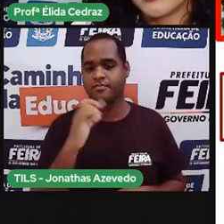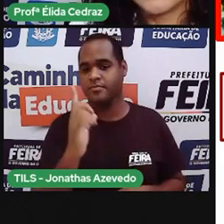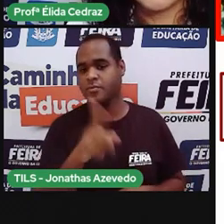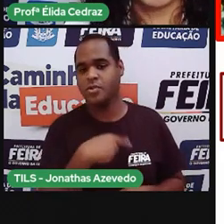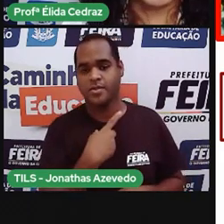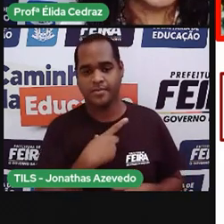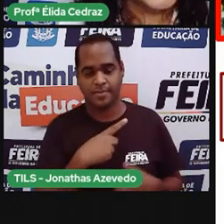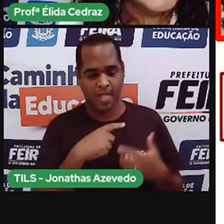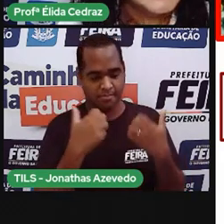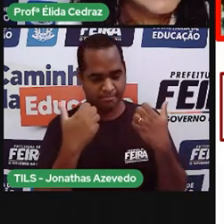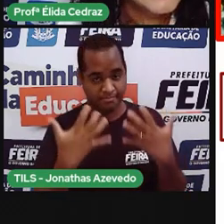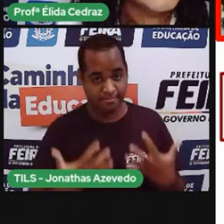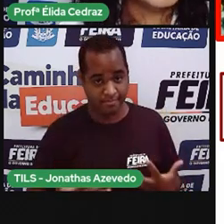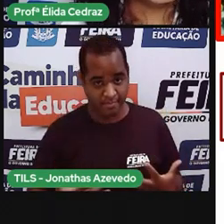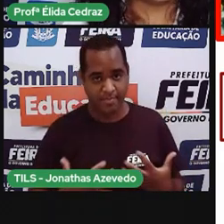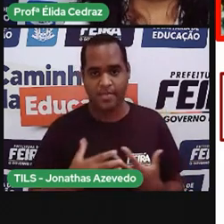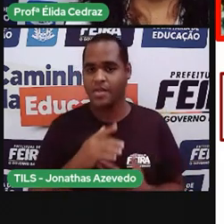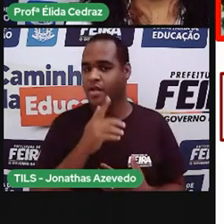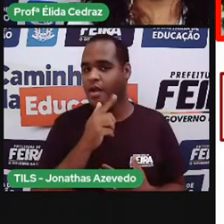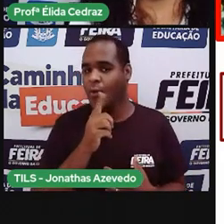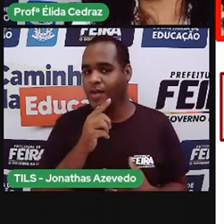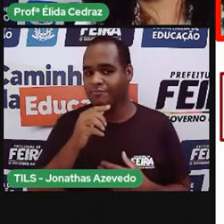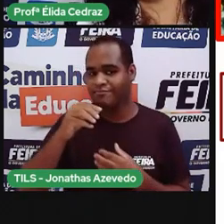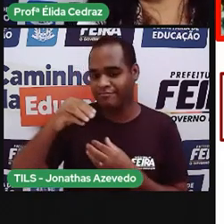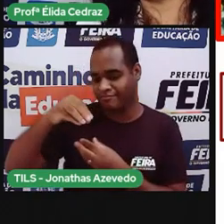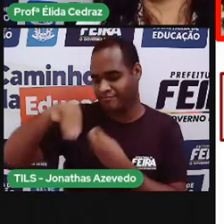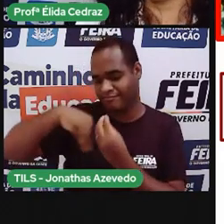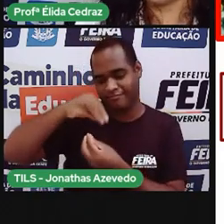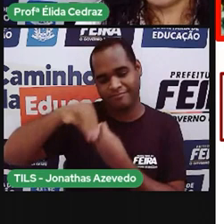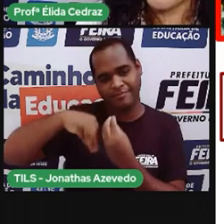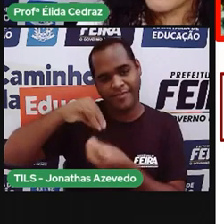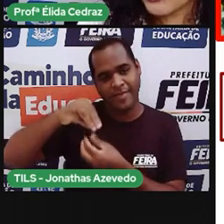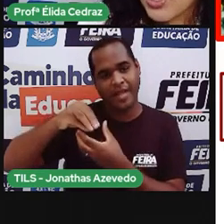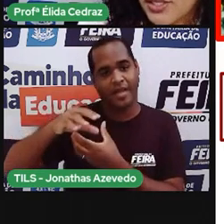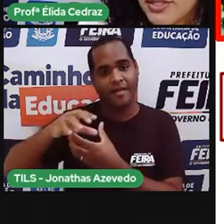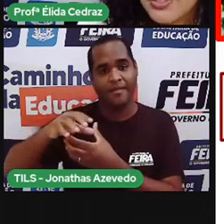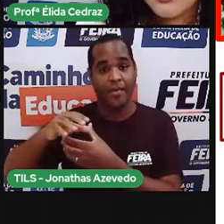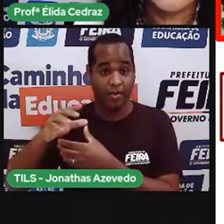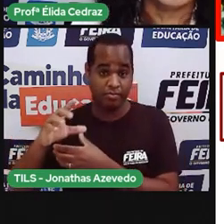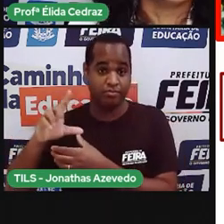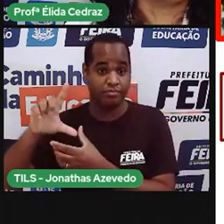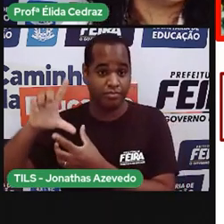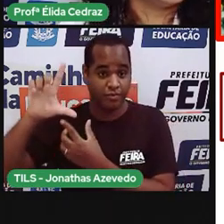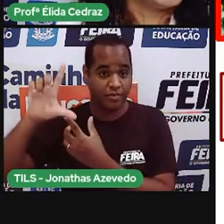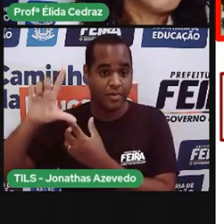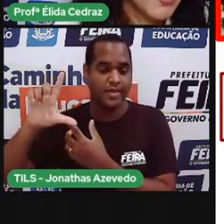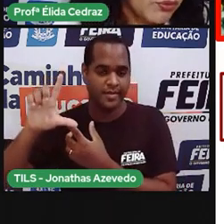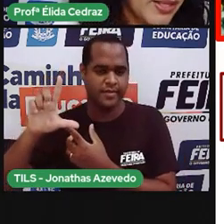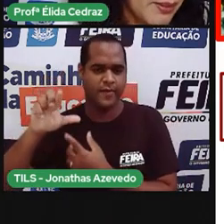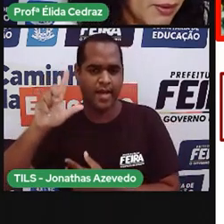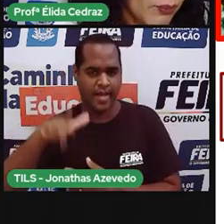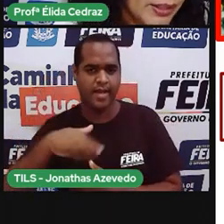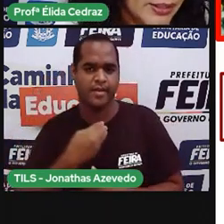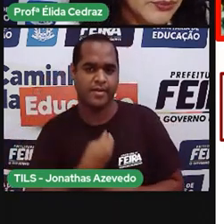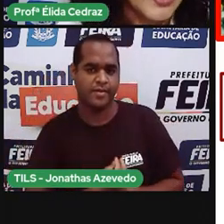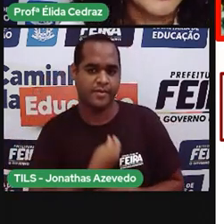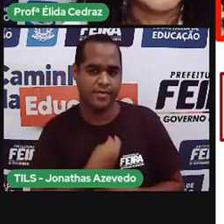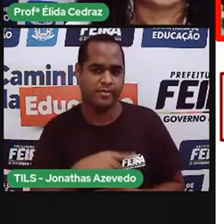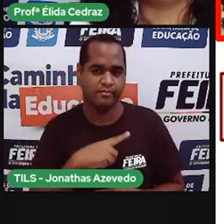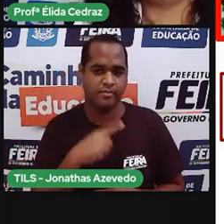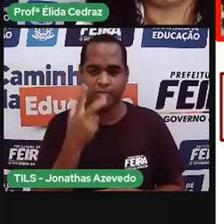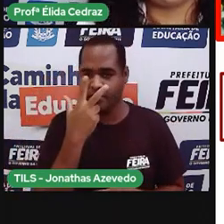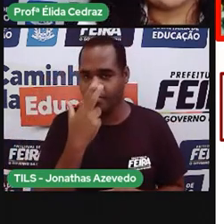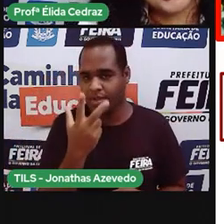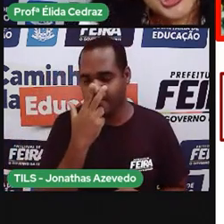vimos que os líquidos são vendidos em embalagens para não derramar o líquido,